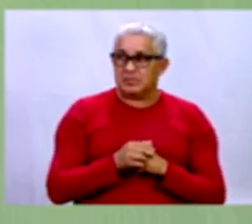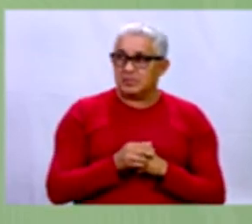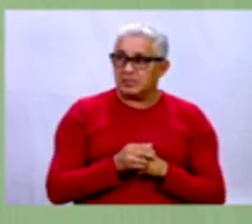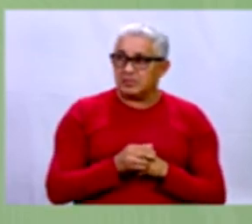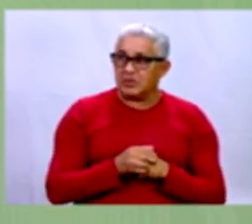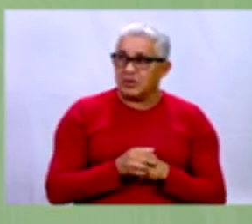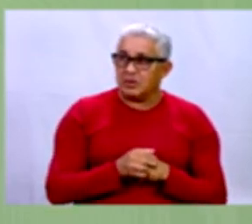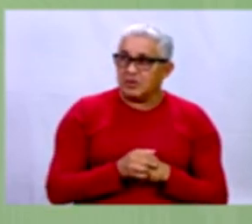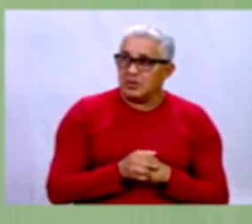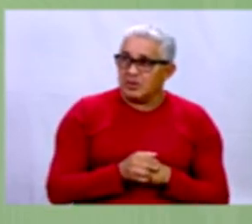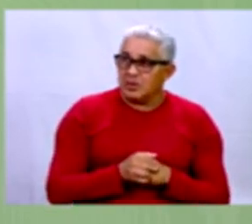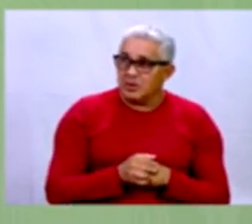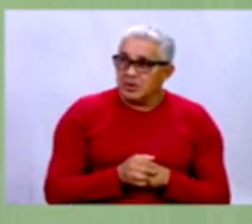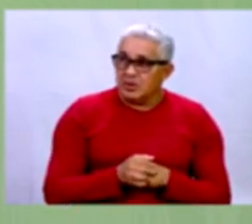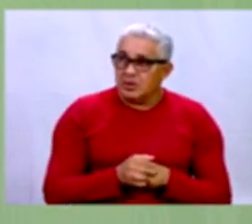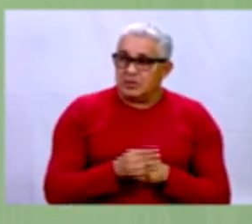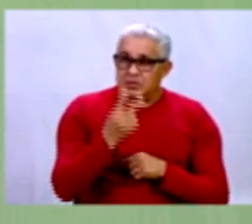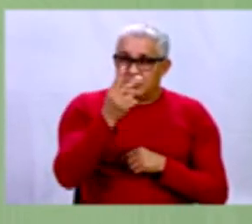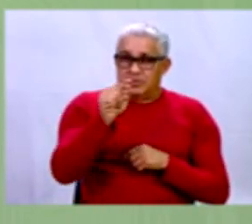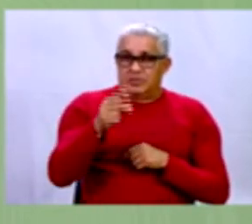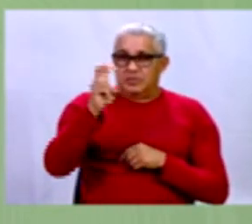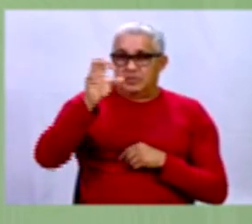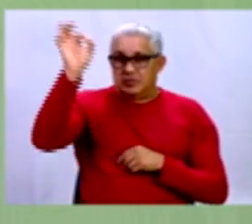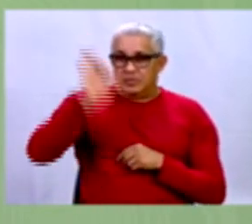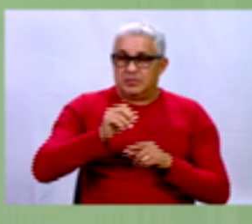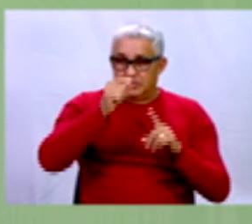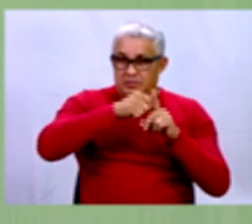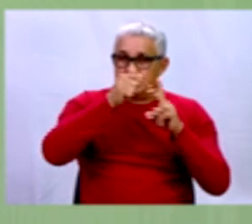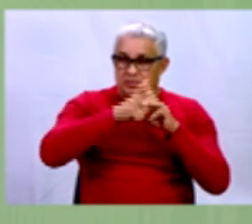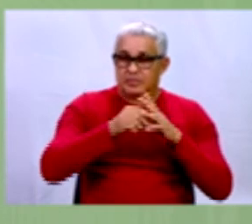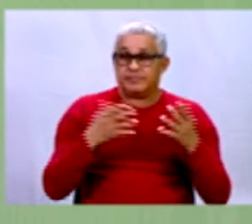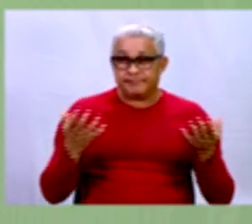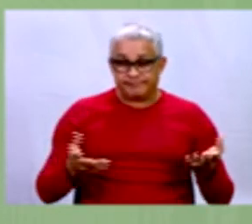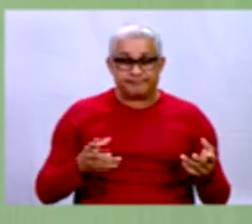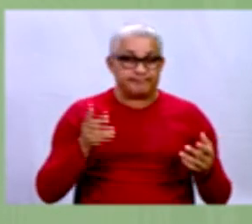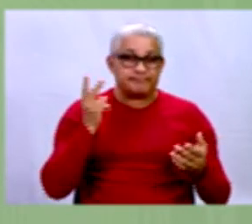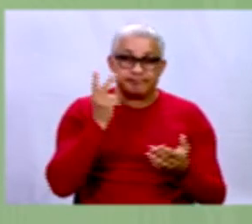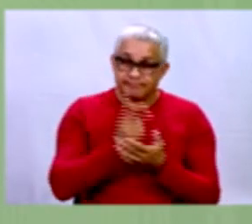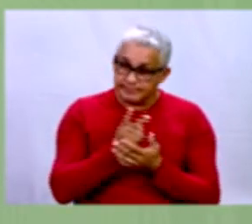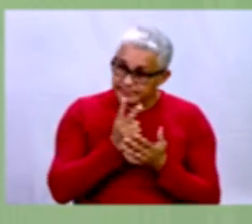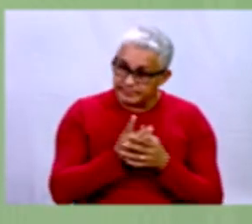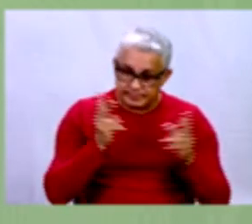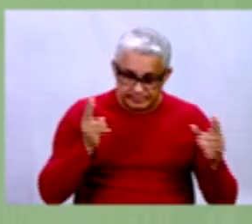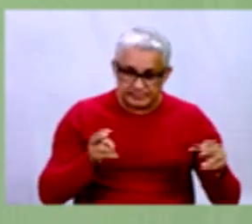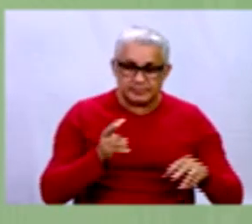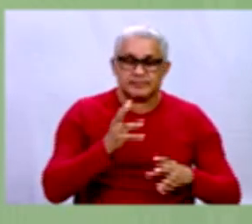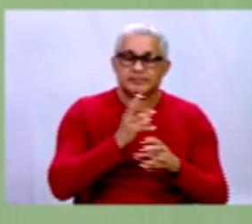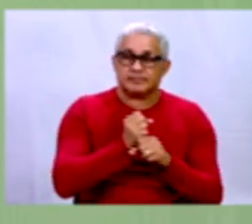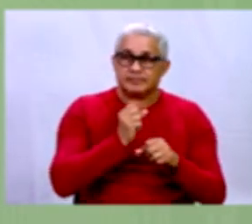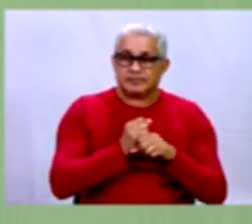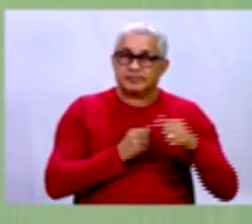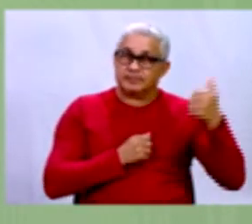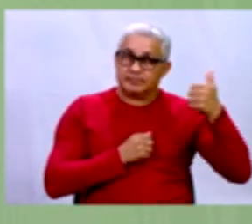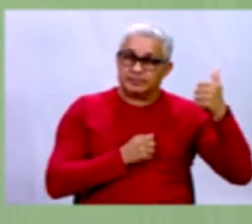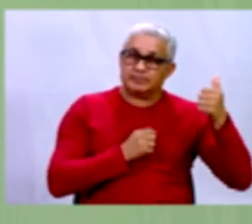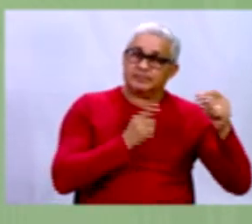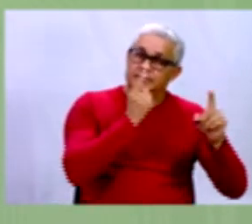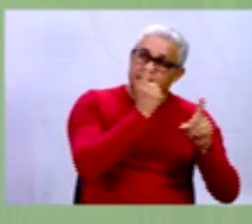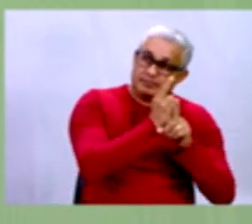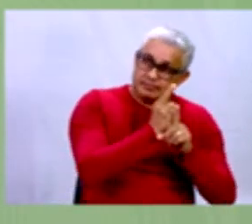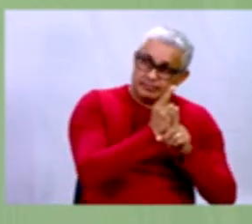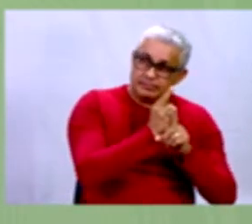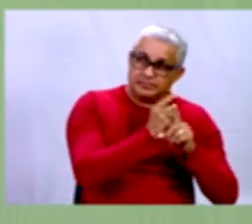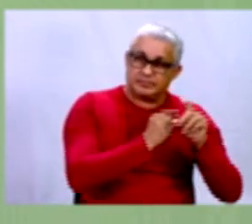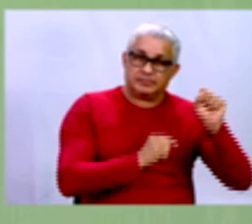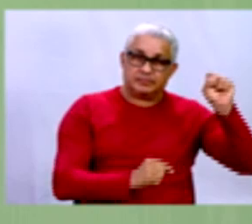mil reais daqui 20 meses, tá? Então, pessoal, vai ser exatamente as mesmas fórmulas. Primeiro, nós vamos encontrar